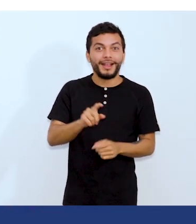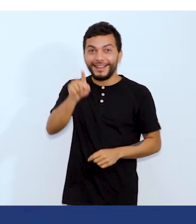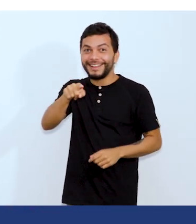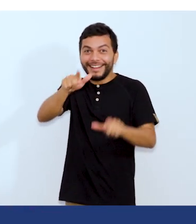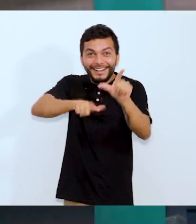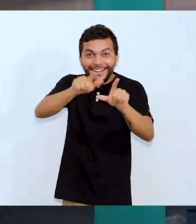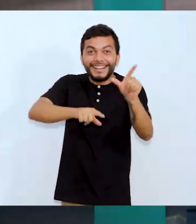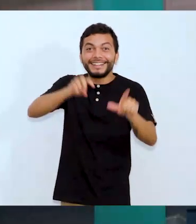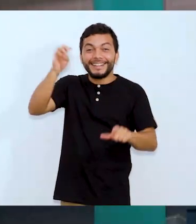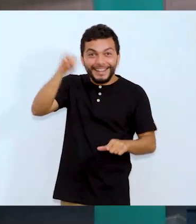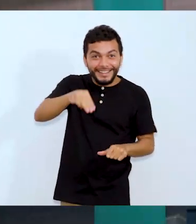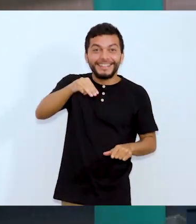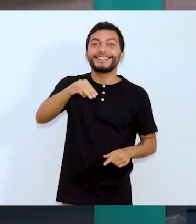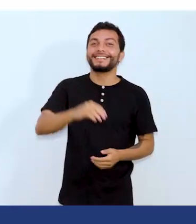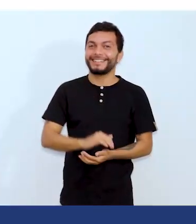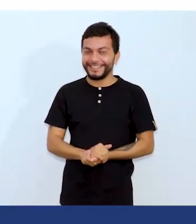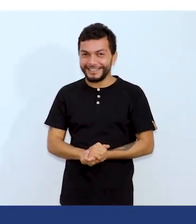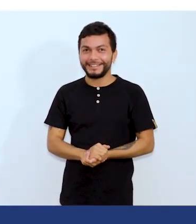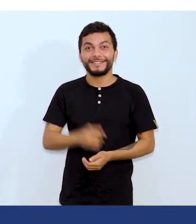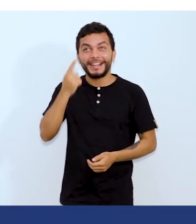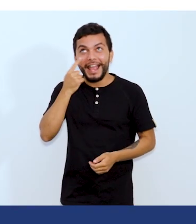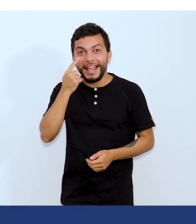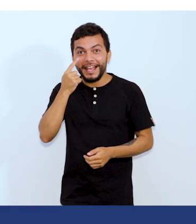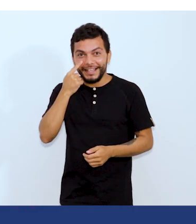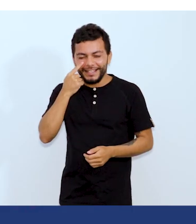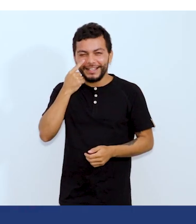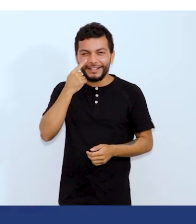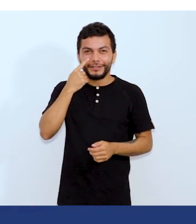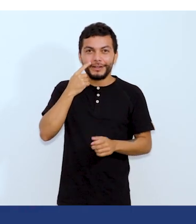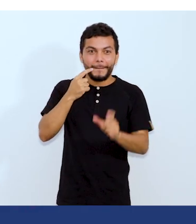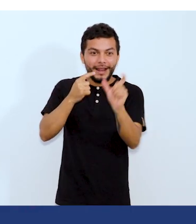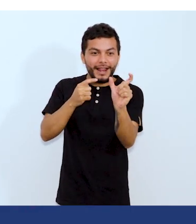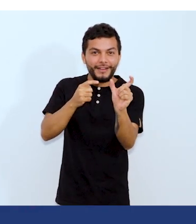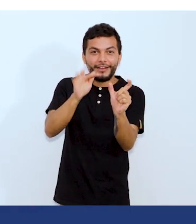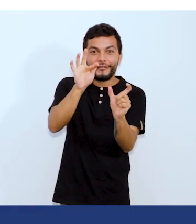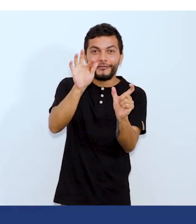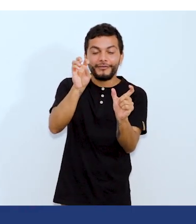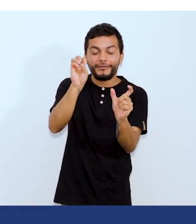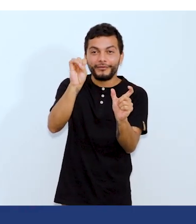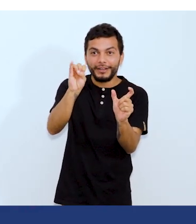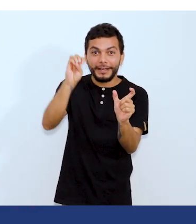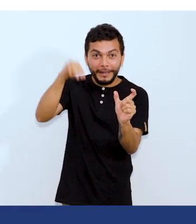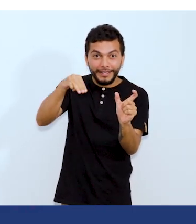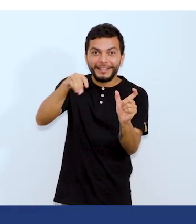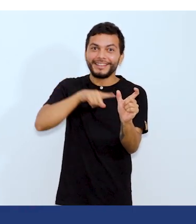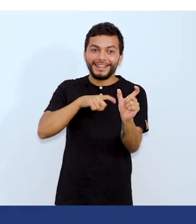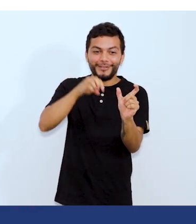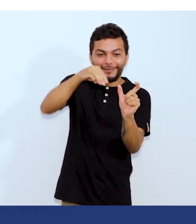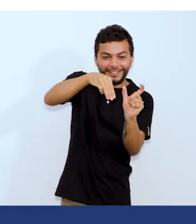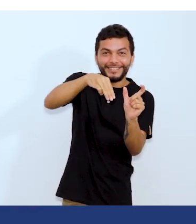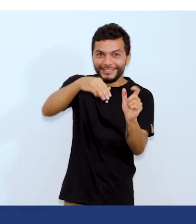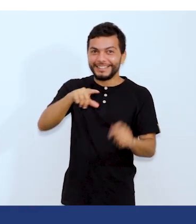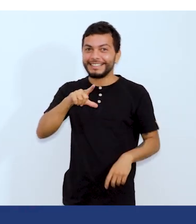letra M. Observe, ao final da palavra fim, temos o M. No início